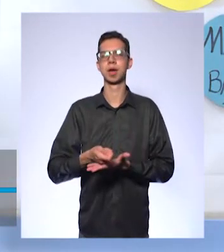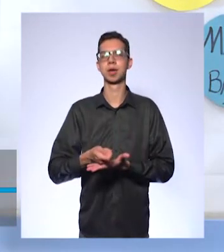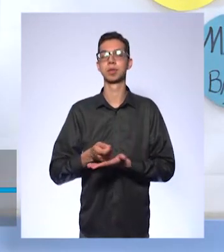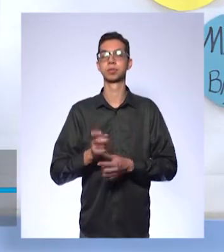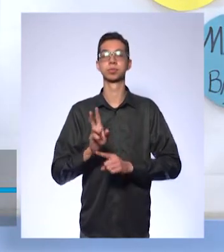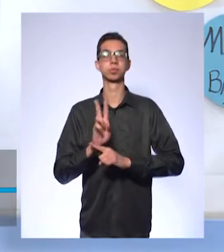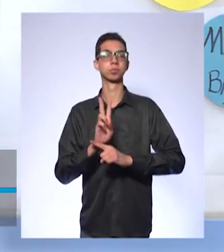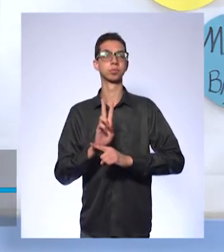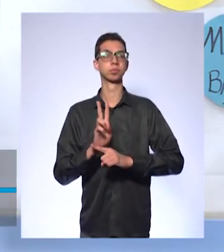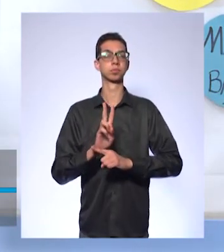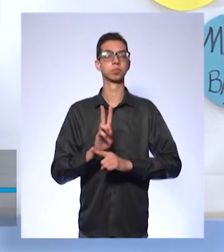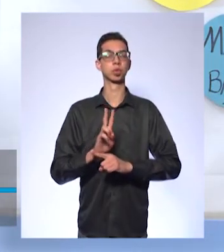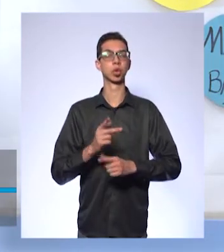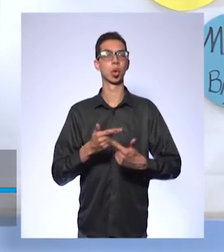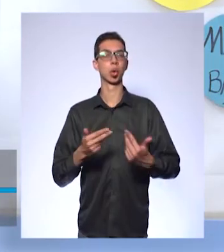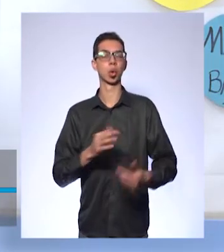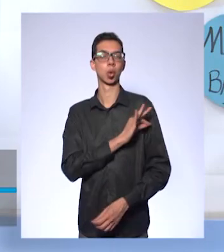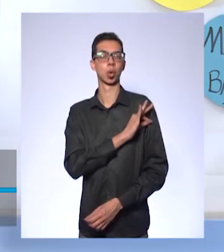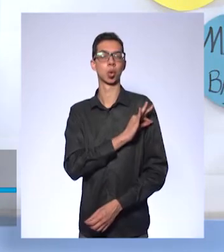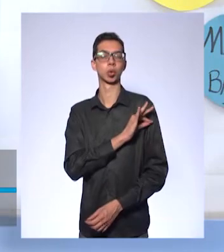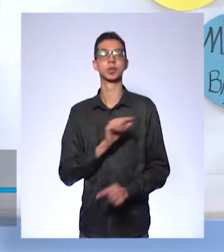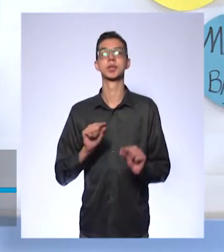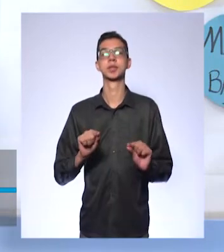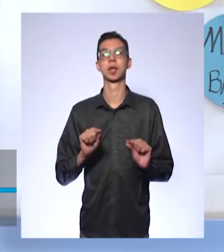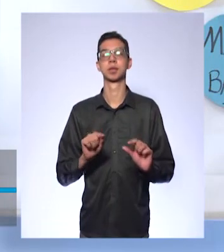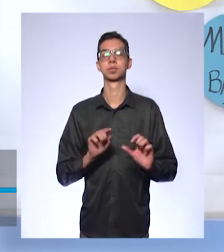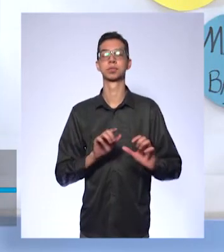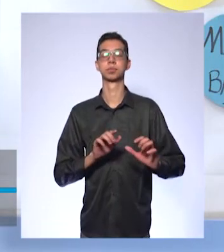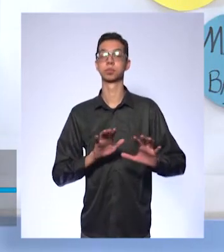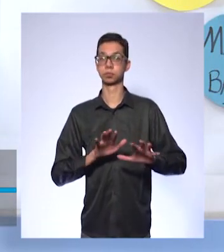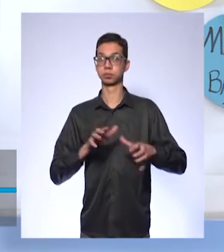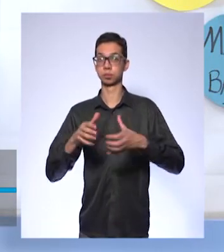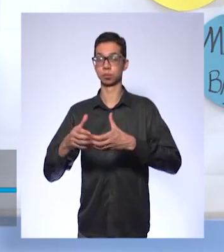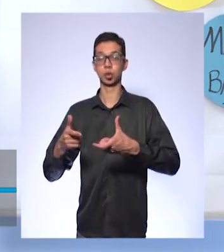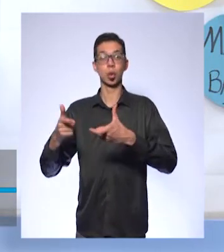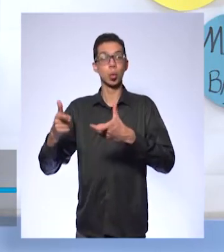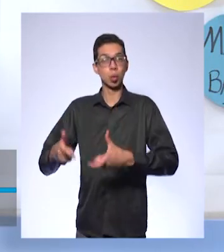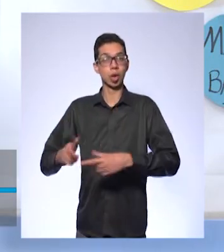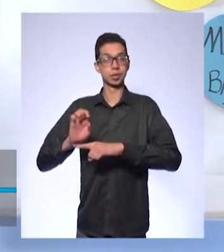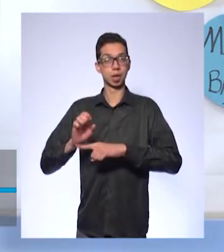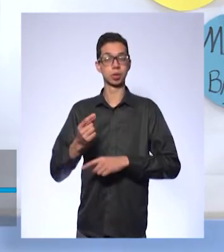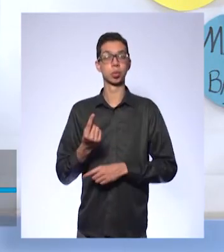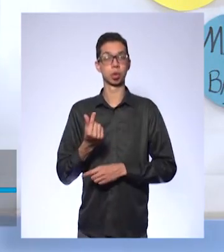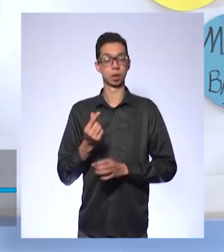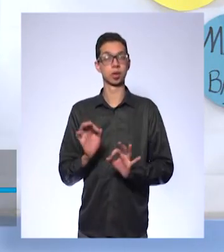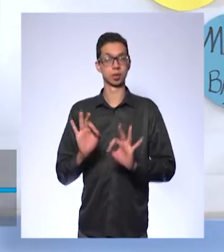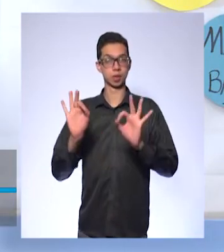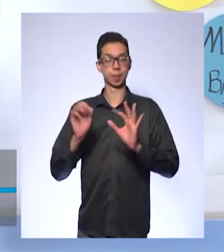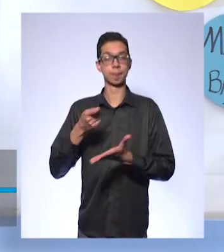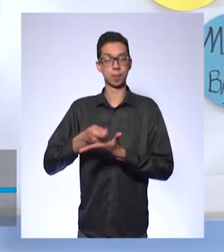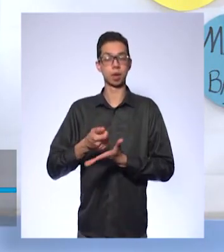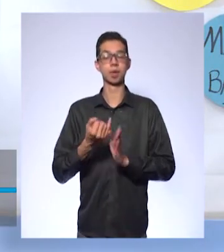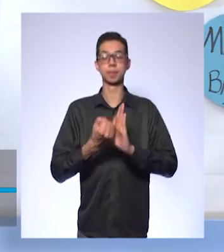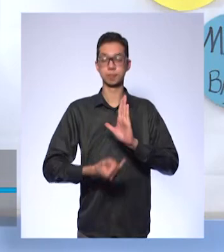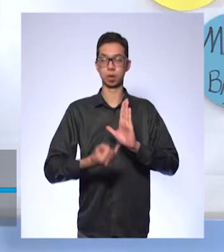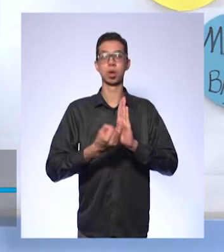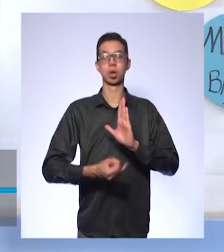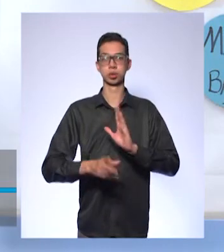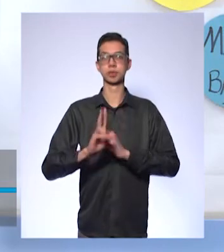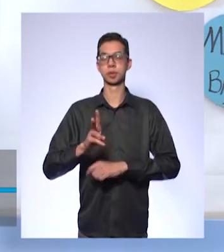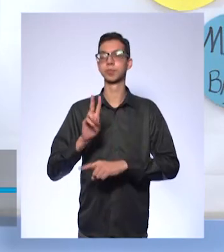imperial? A elite, as elites das províncias, eles que pagavam esses impostos que ia ali manter